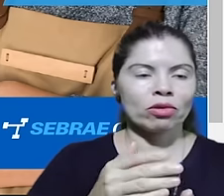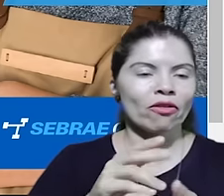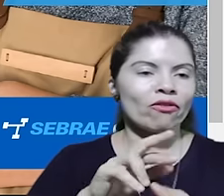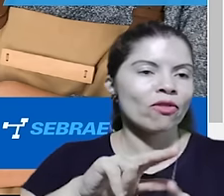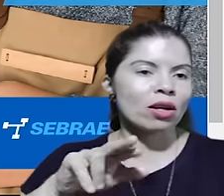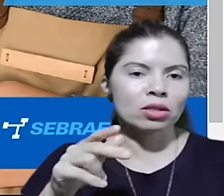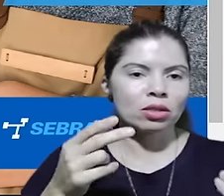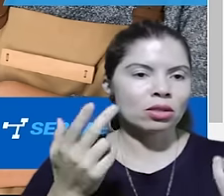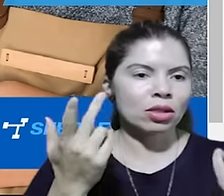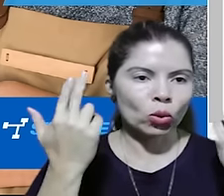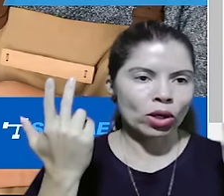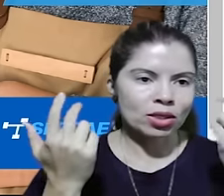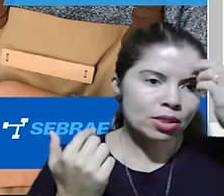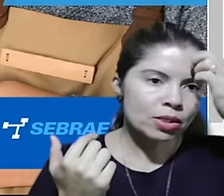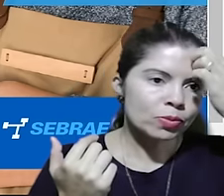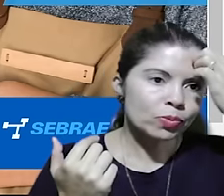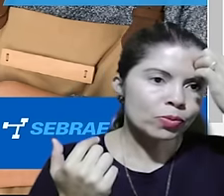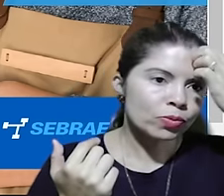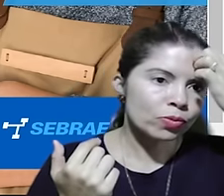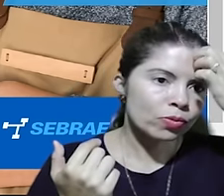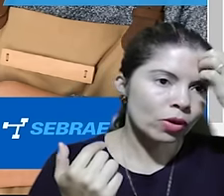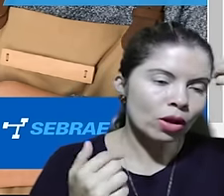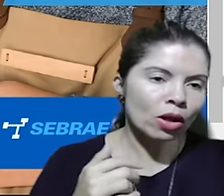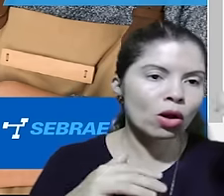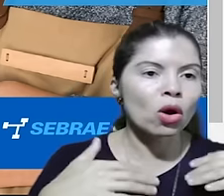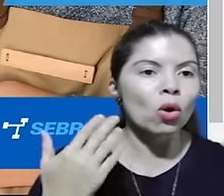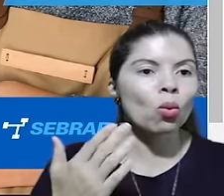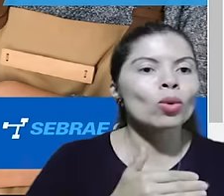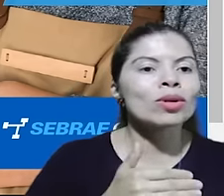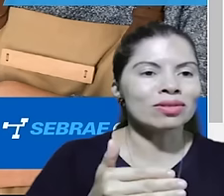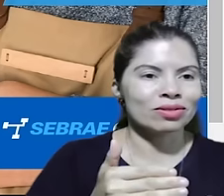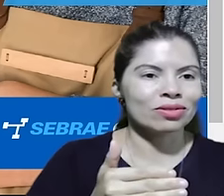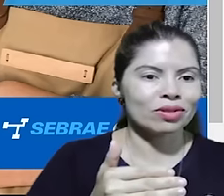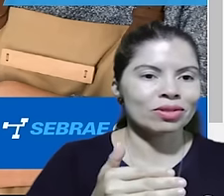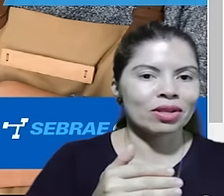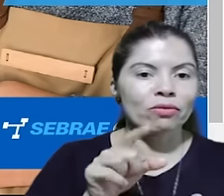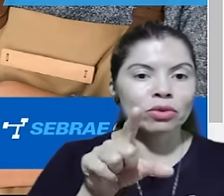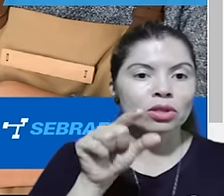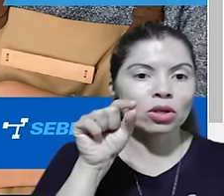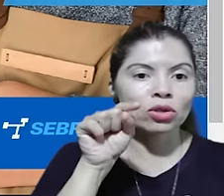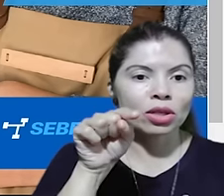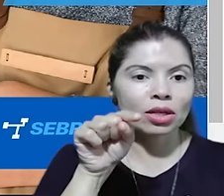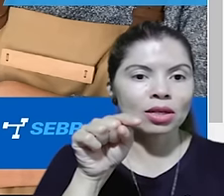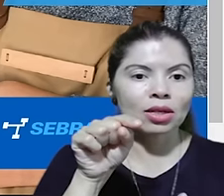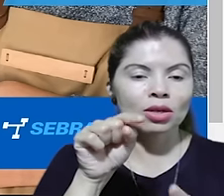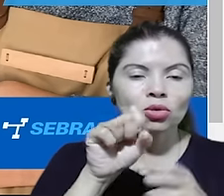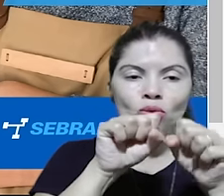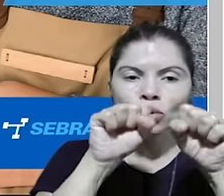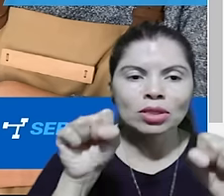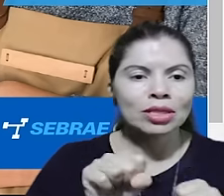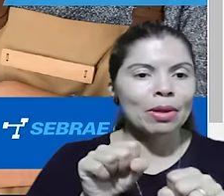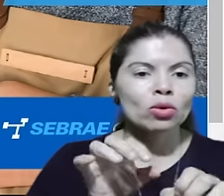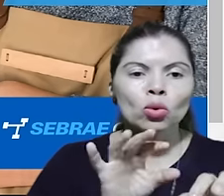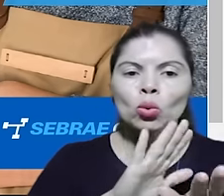ali uma cfop vinculada àquela natureza e aí você seleciona aqui e já deixa o sistema